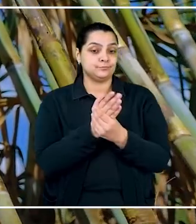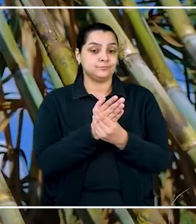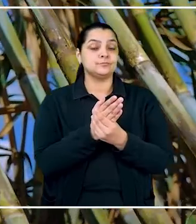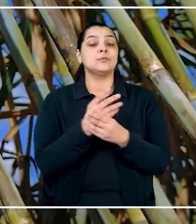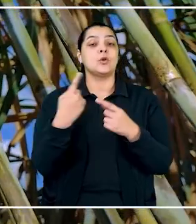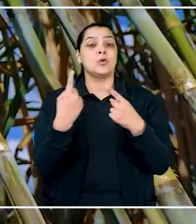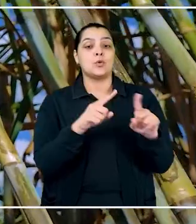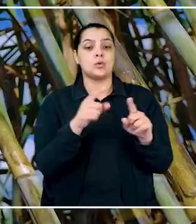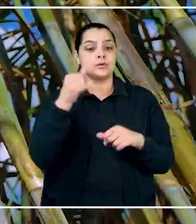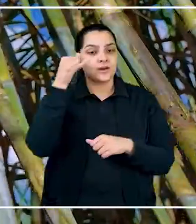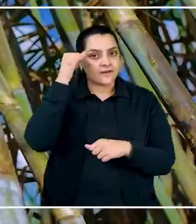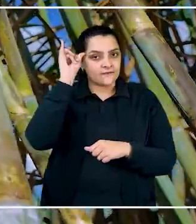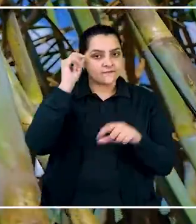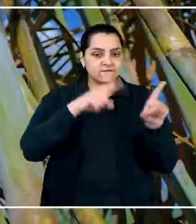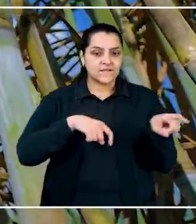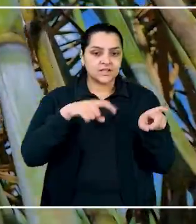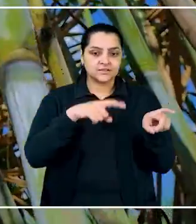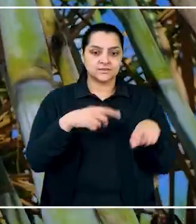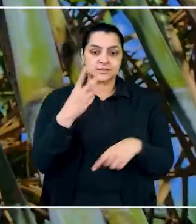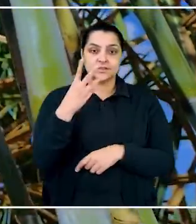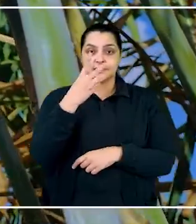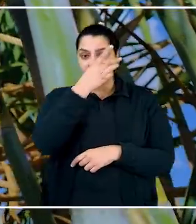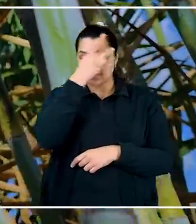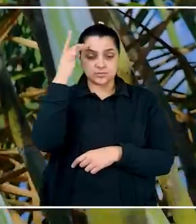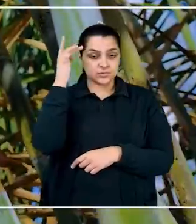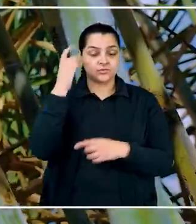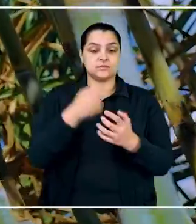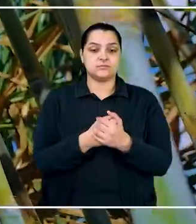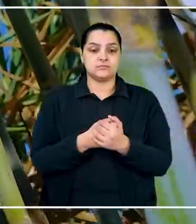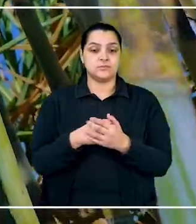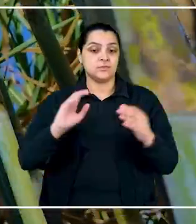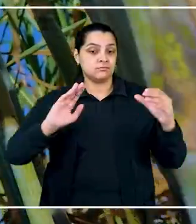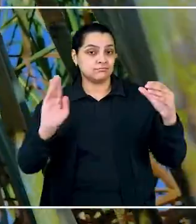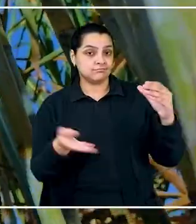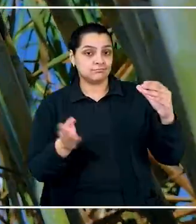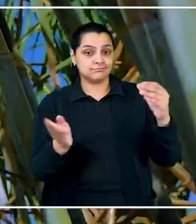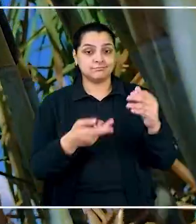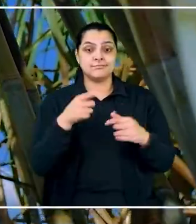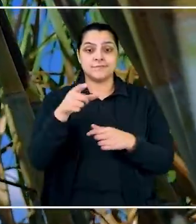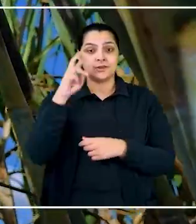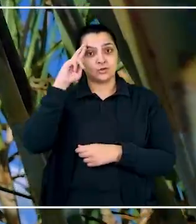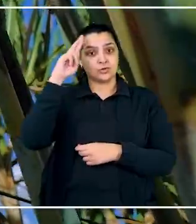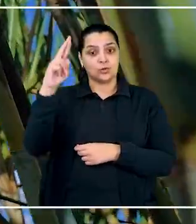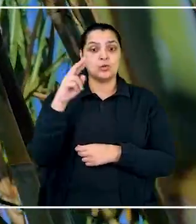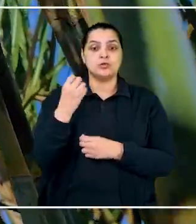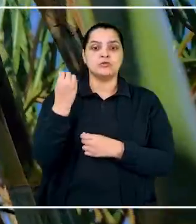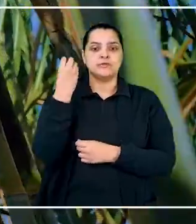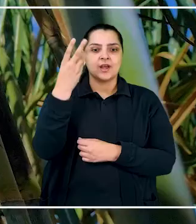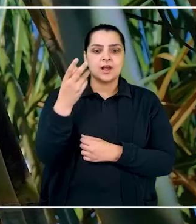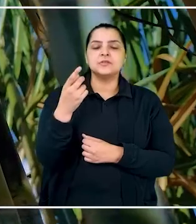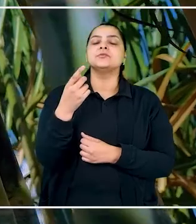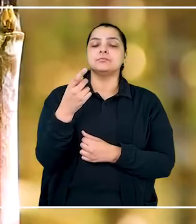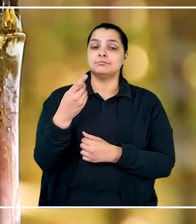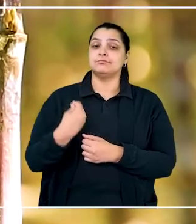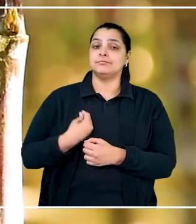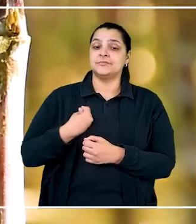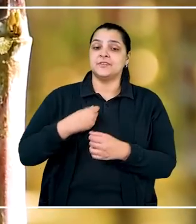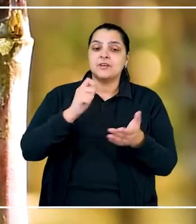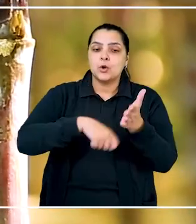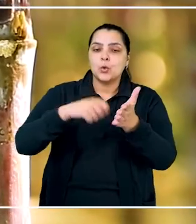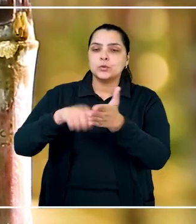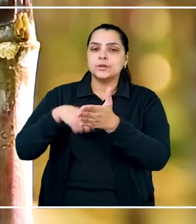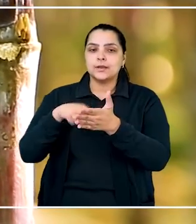foi ajuizada contra uma fazenda e 3 pessoas físicas. O lavrador contou que o dono de uma agência de viagens